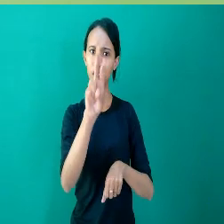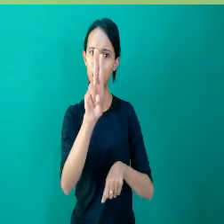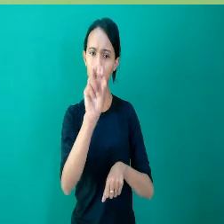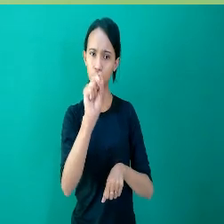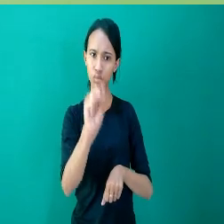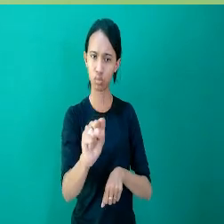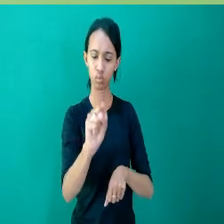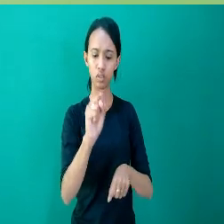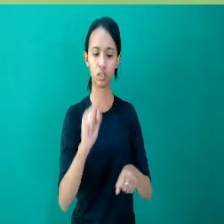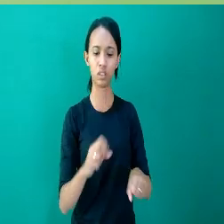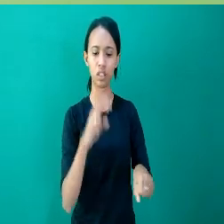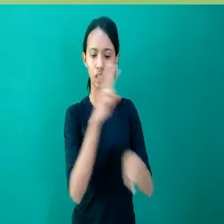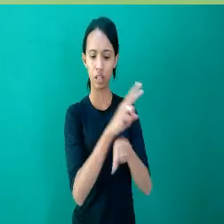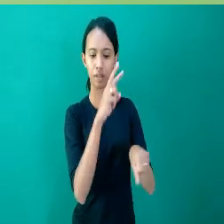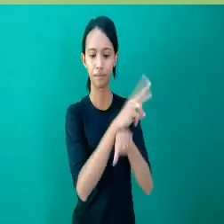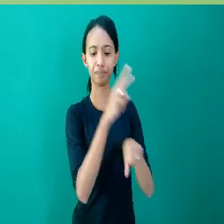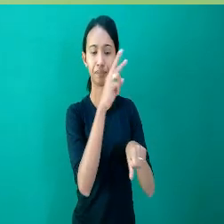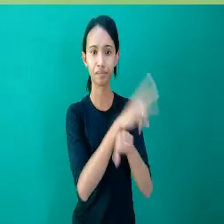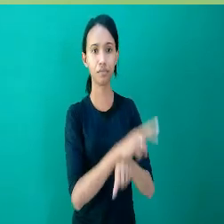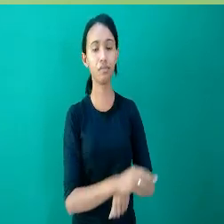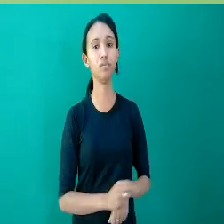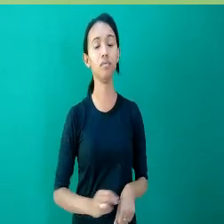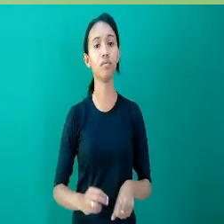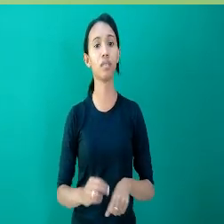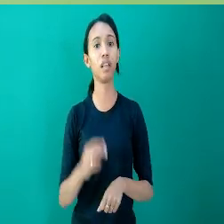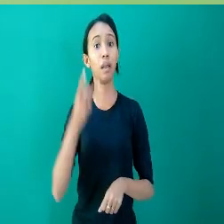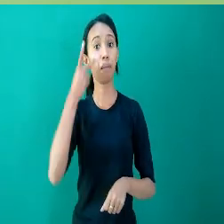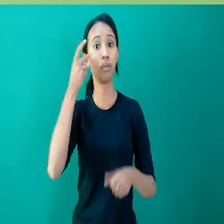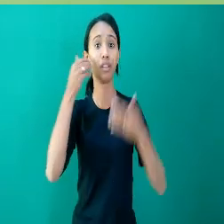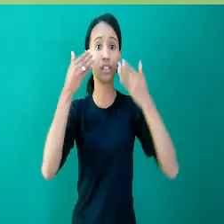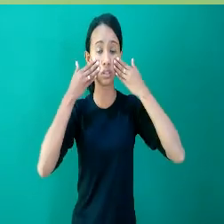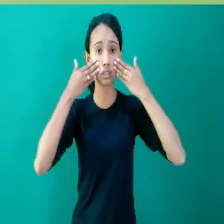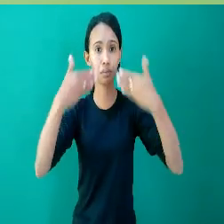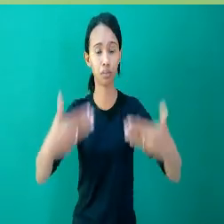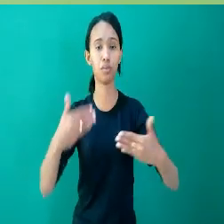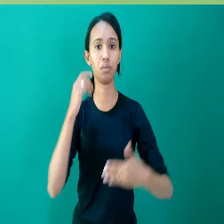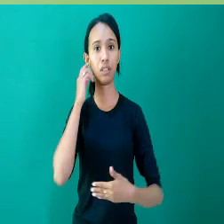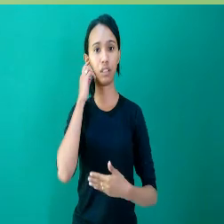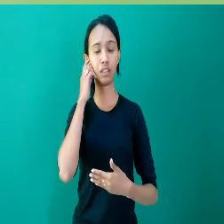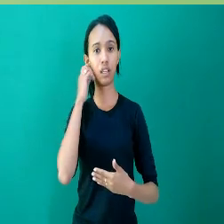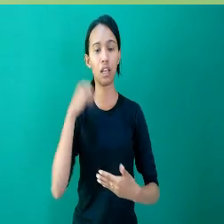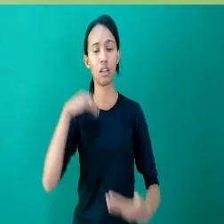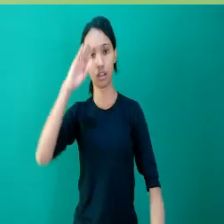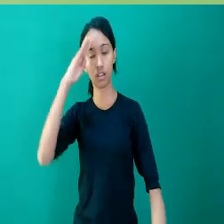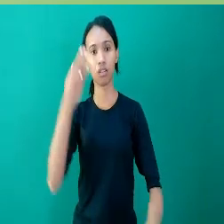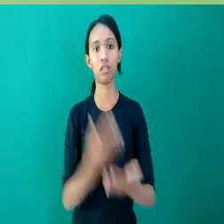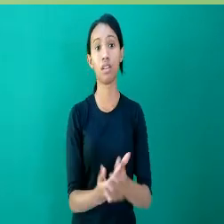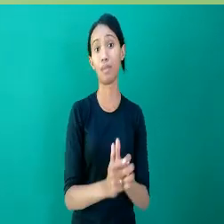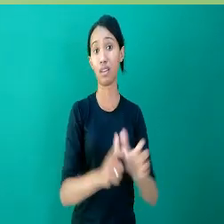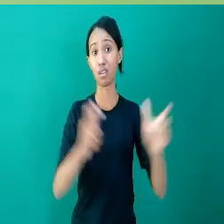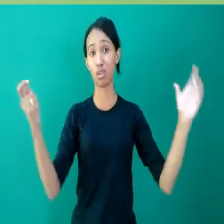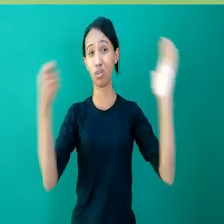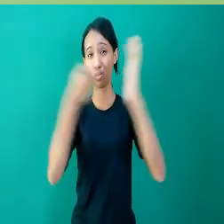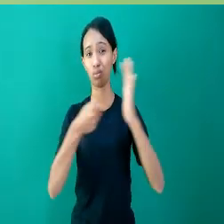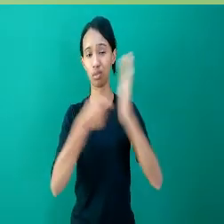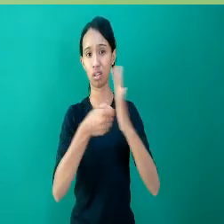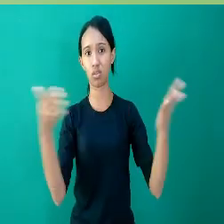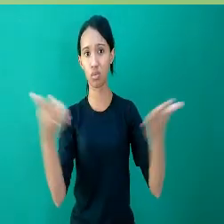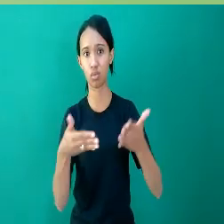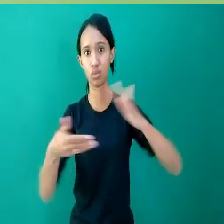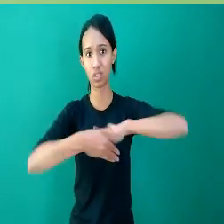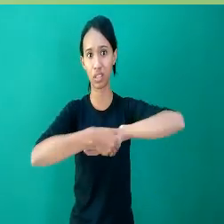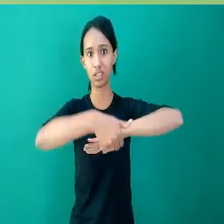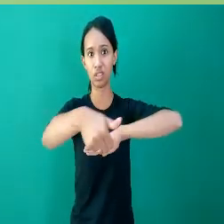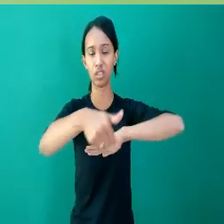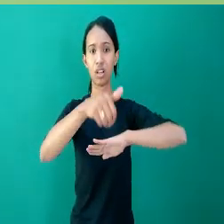seja revogada a emenda constitucional 95. Eu acredito que hoje a nossa maior luta é revogar essa emenda constitucional